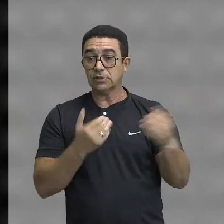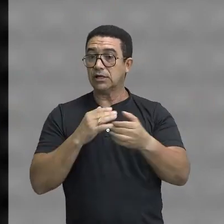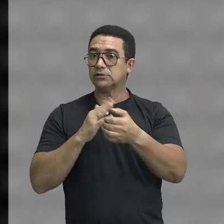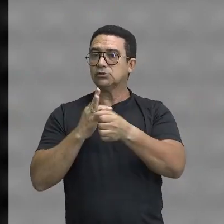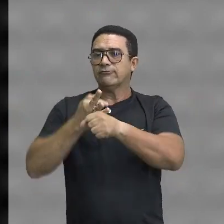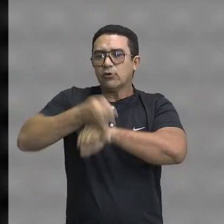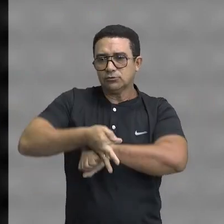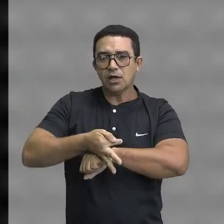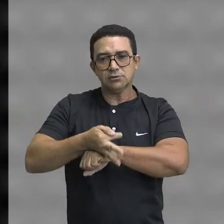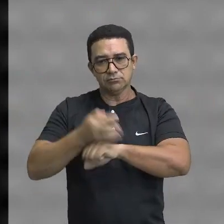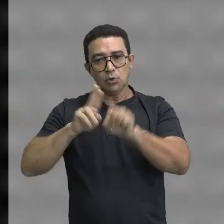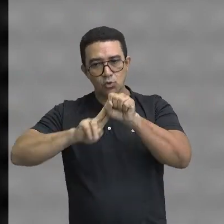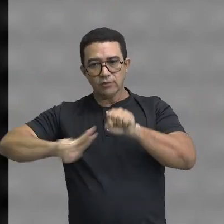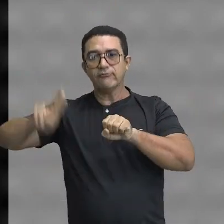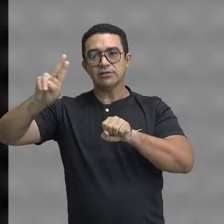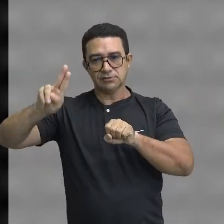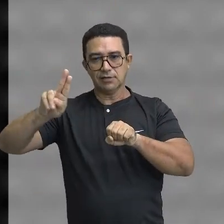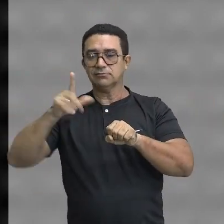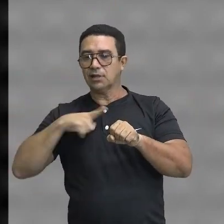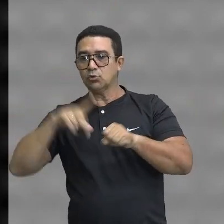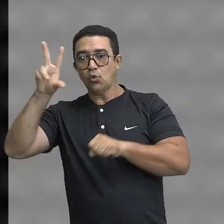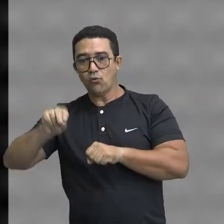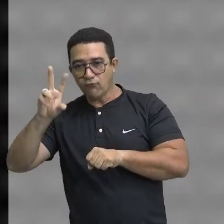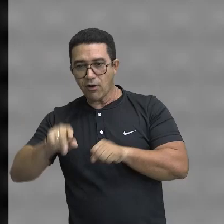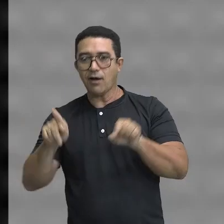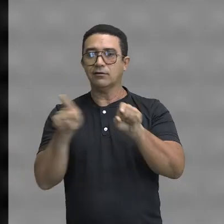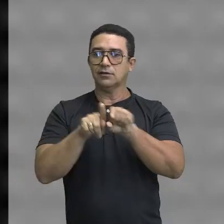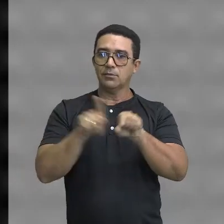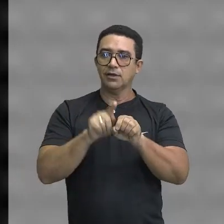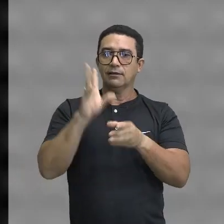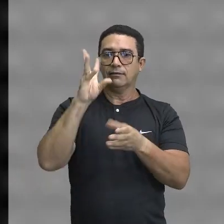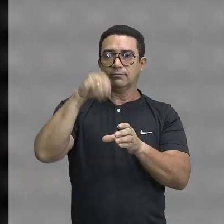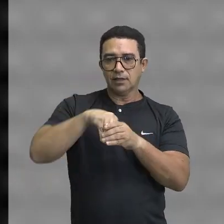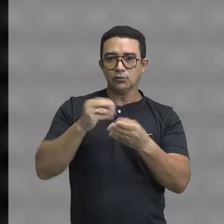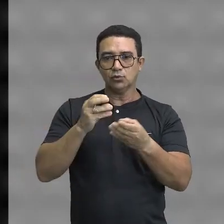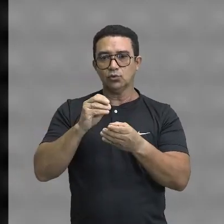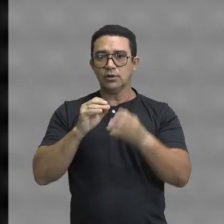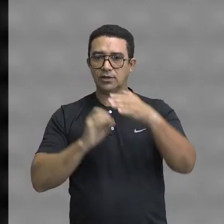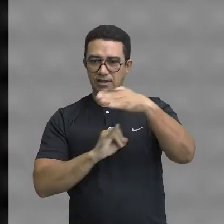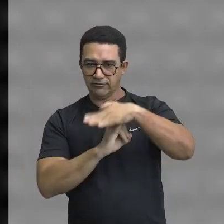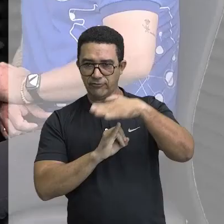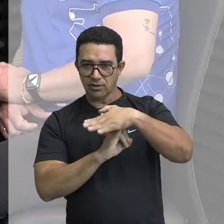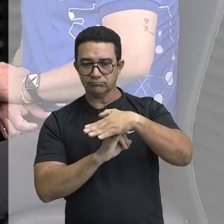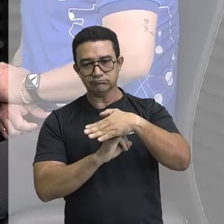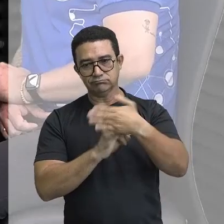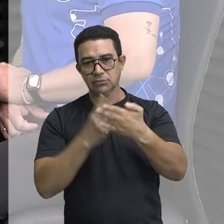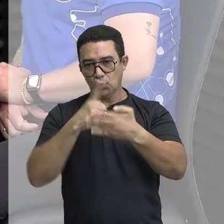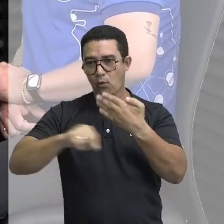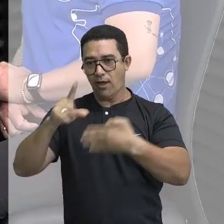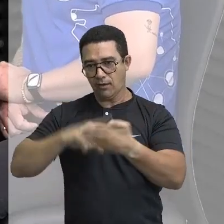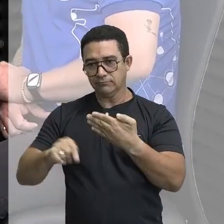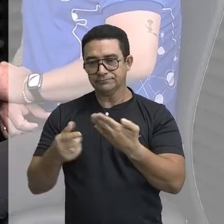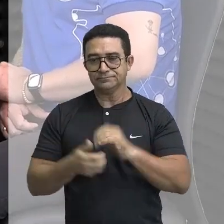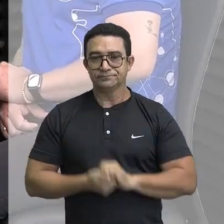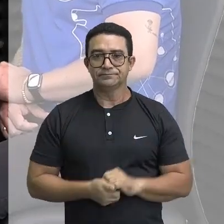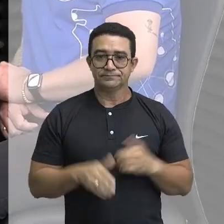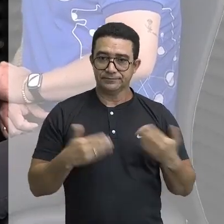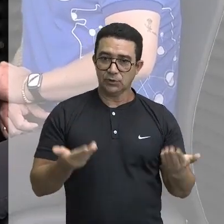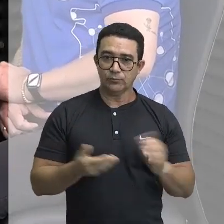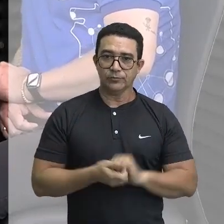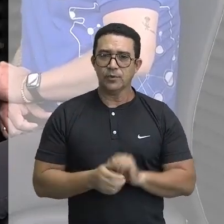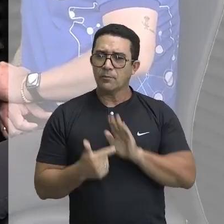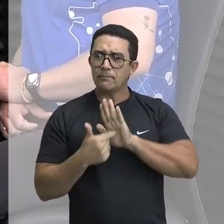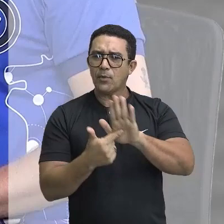gente tem empresas na UFAM, na UEA e uma no IFAM. Que massa! Olha só, mostra pra gente que